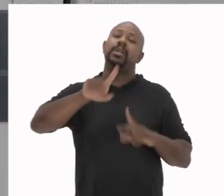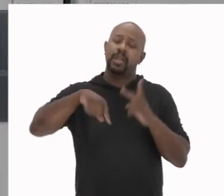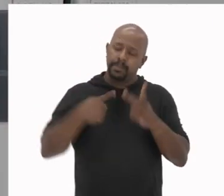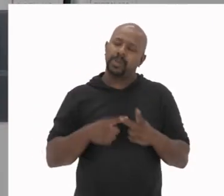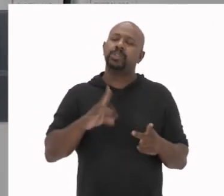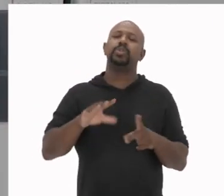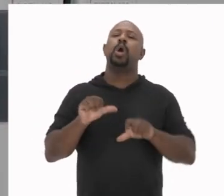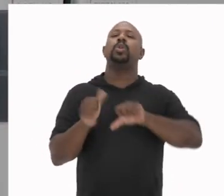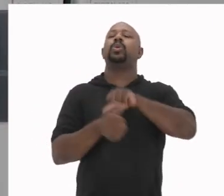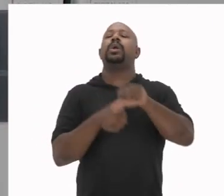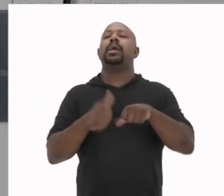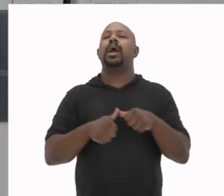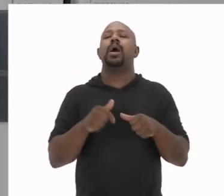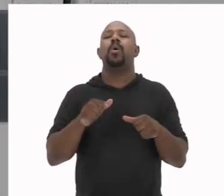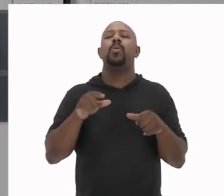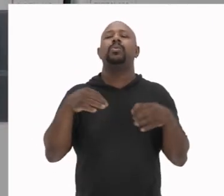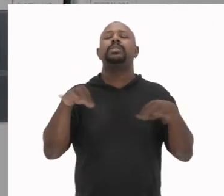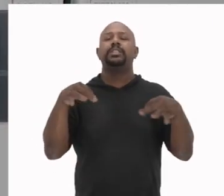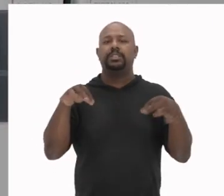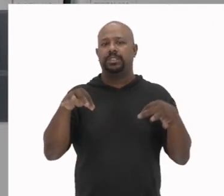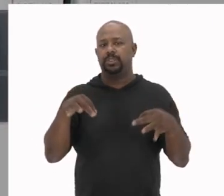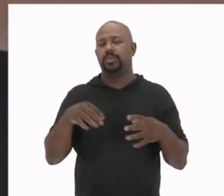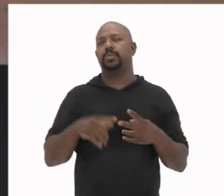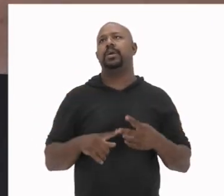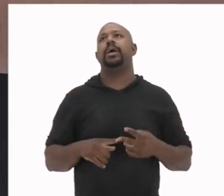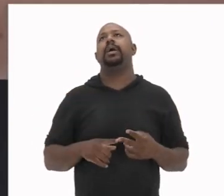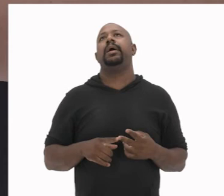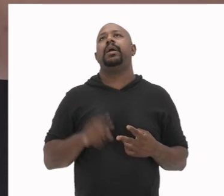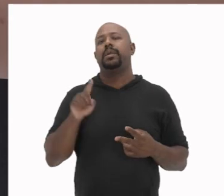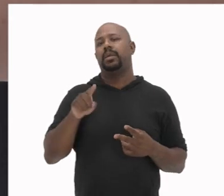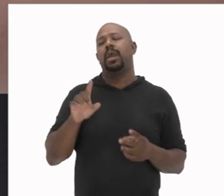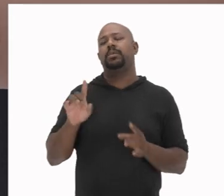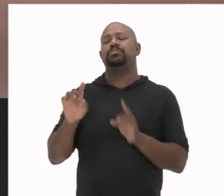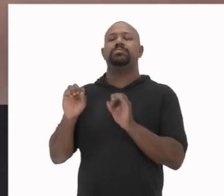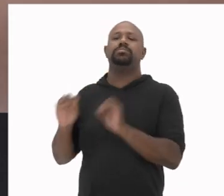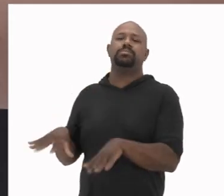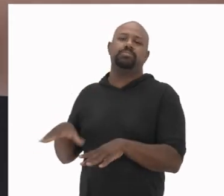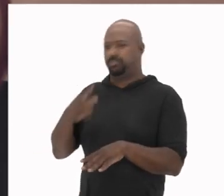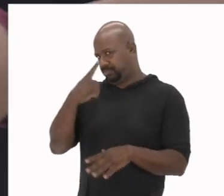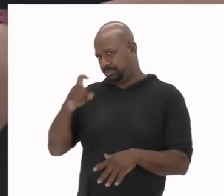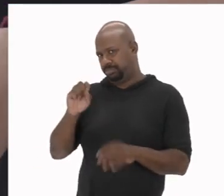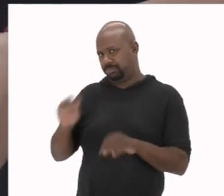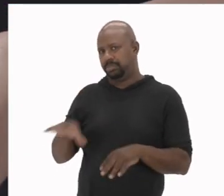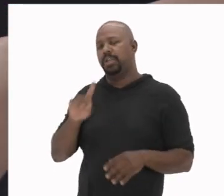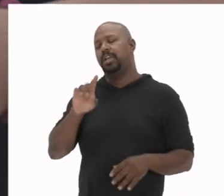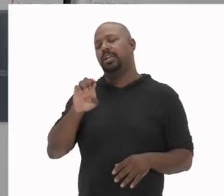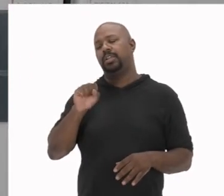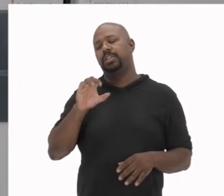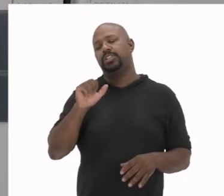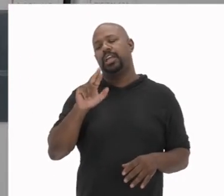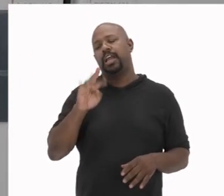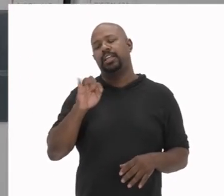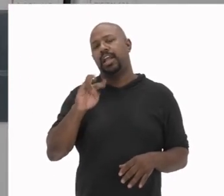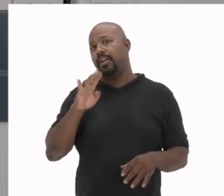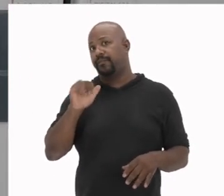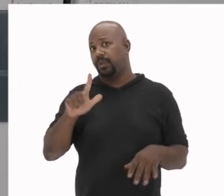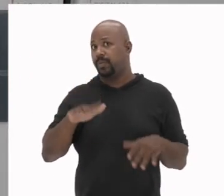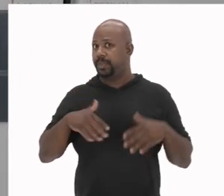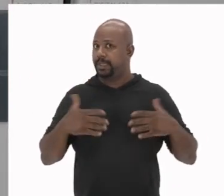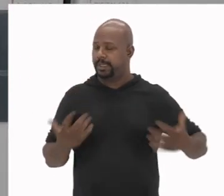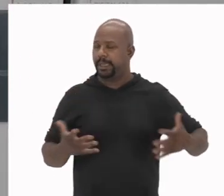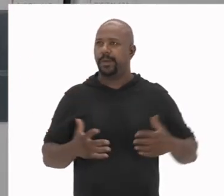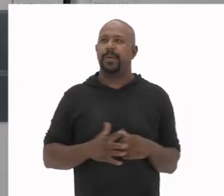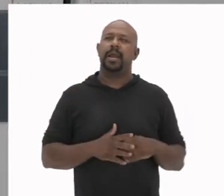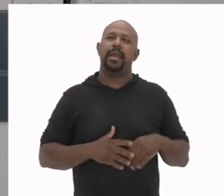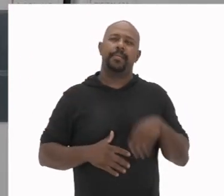depois da higienização é só trocar o tecido, né? É uma coisa que é descartável,